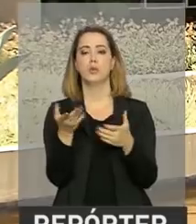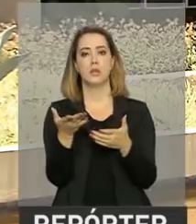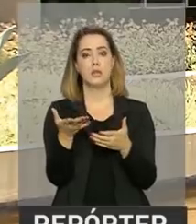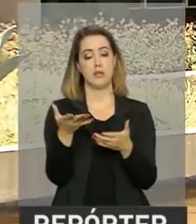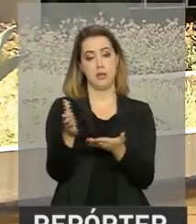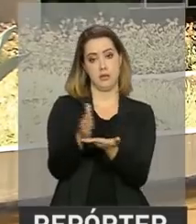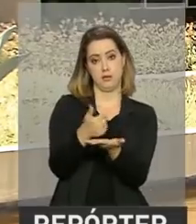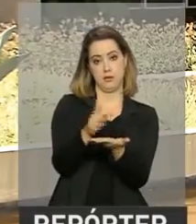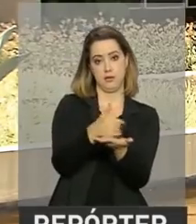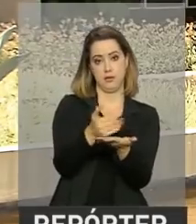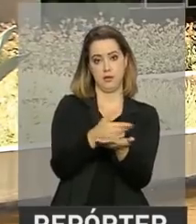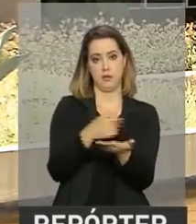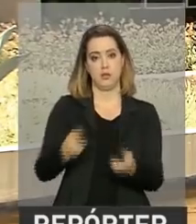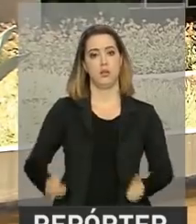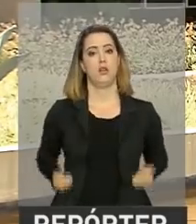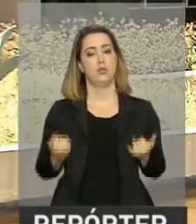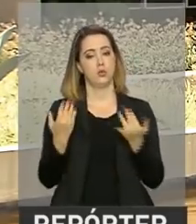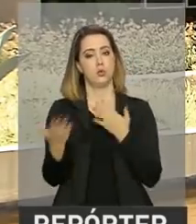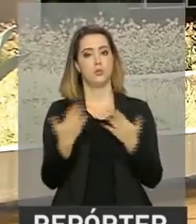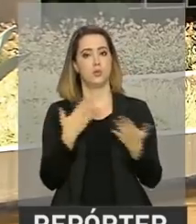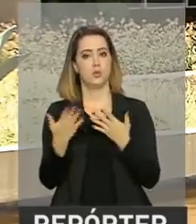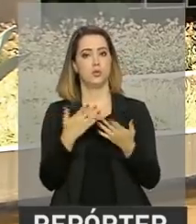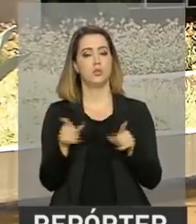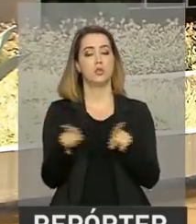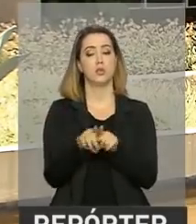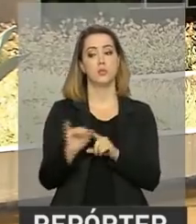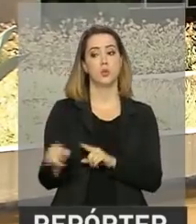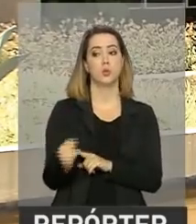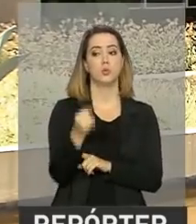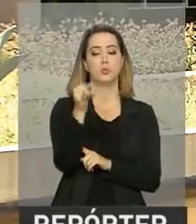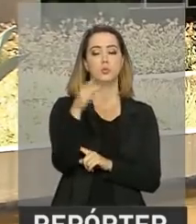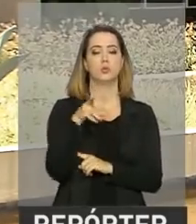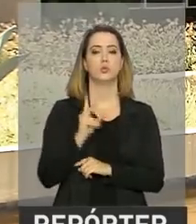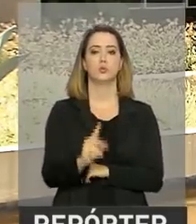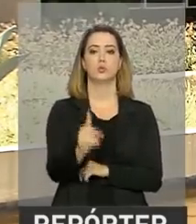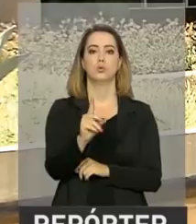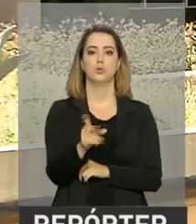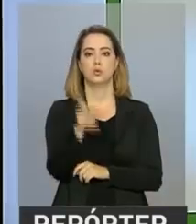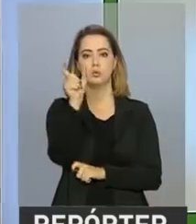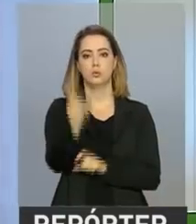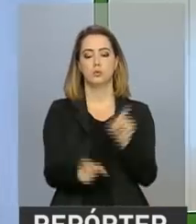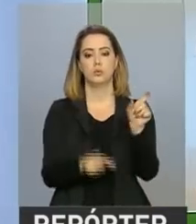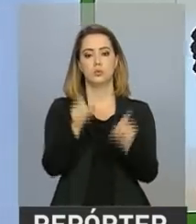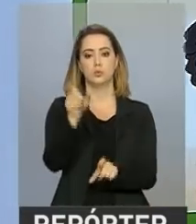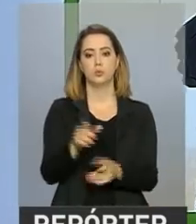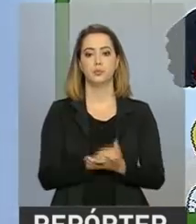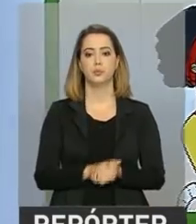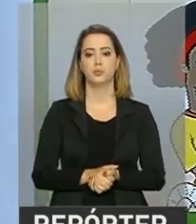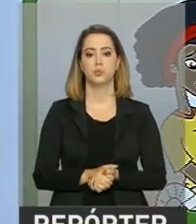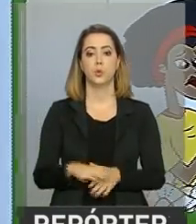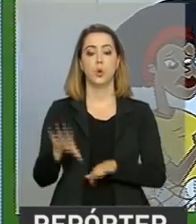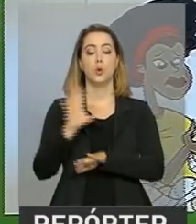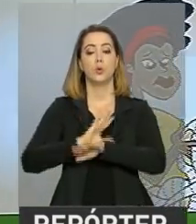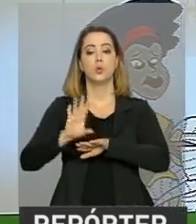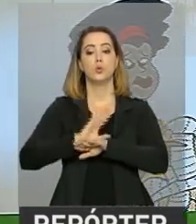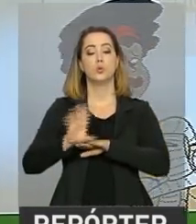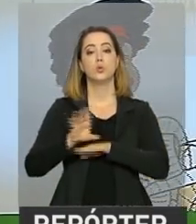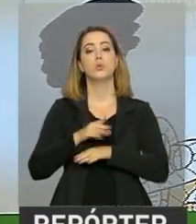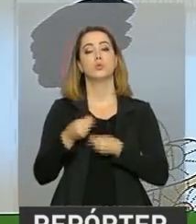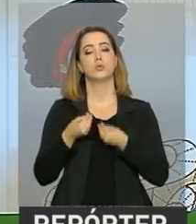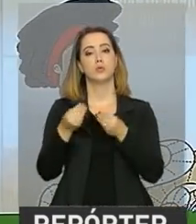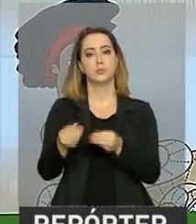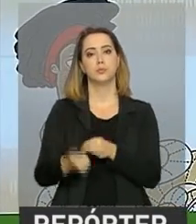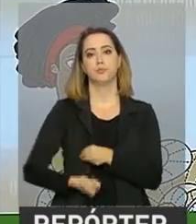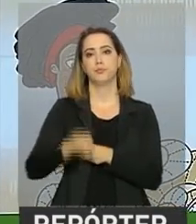dá noções sobre o funcionamento dos juros e os direitos do consumidor o curso também vai dar dicas sobre como